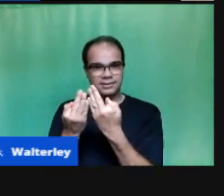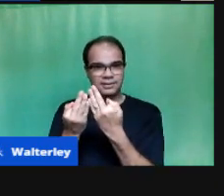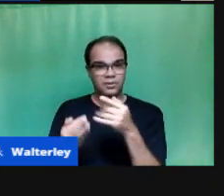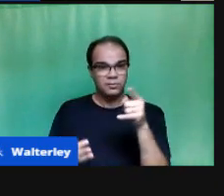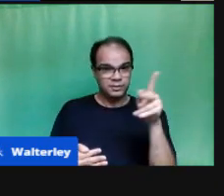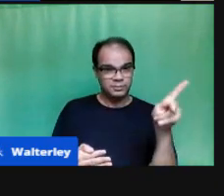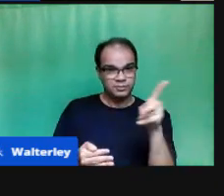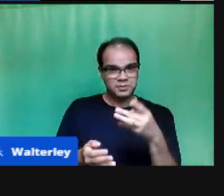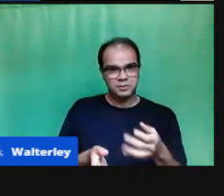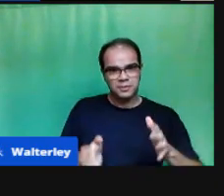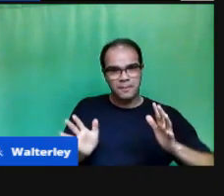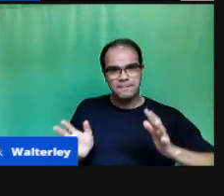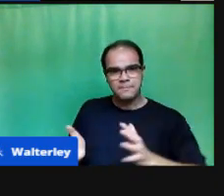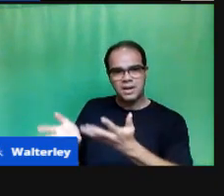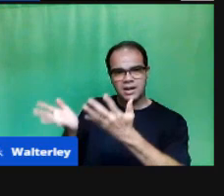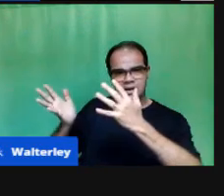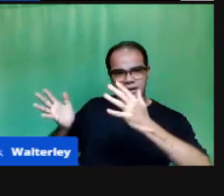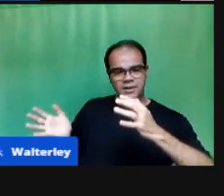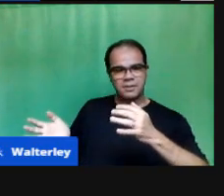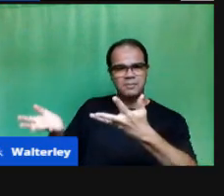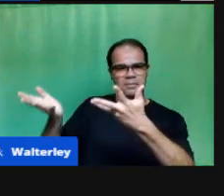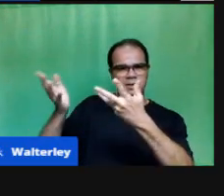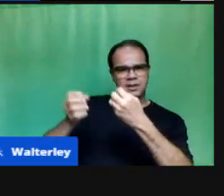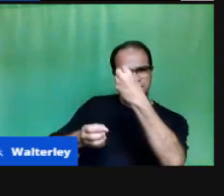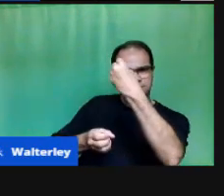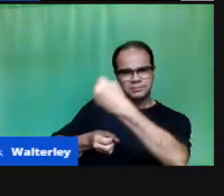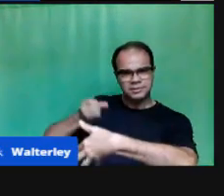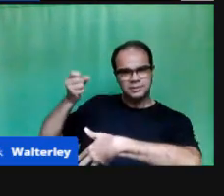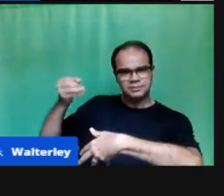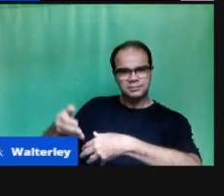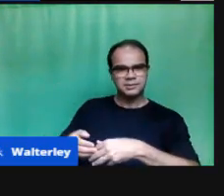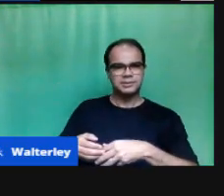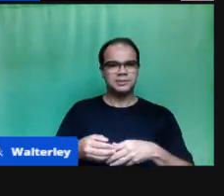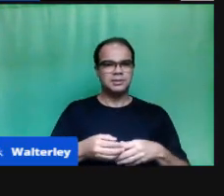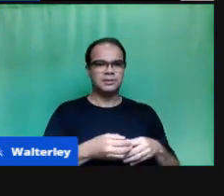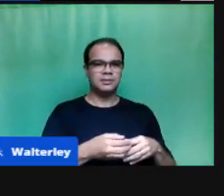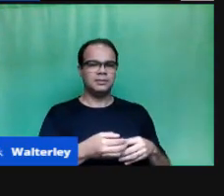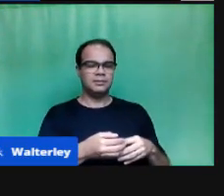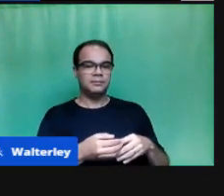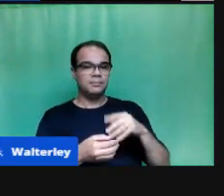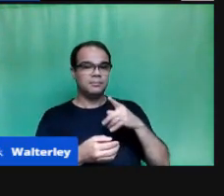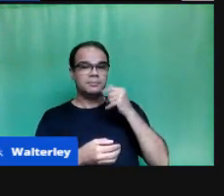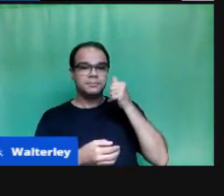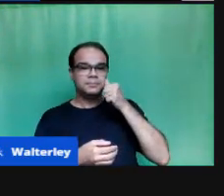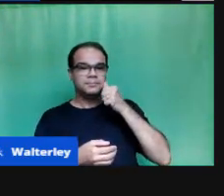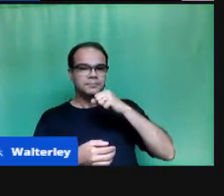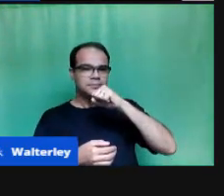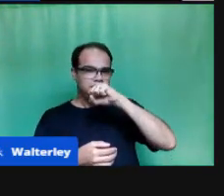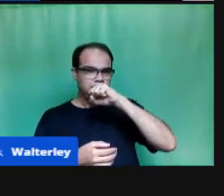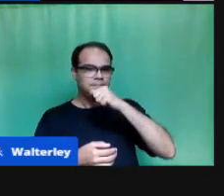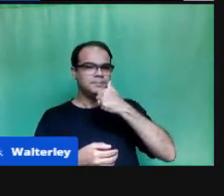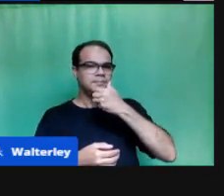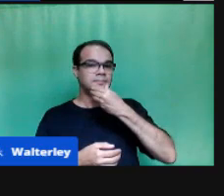mesmo aprimorando o seu aprendizado, né? Nós sabemos dessa realidade.